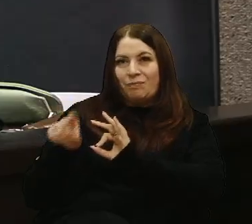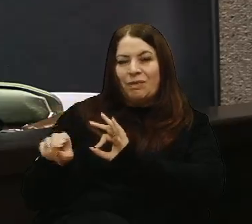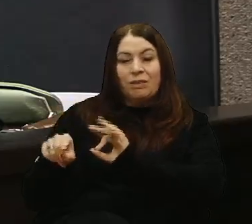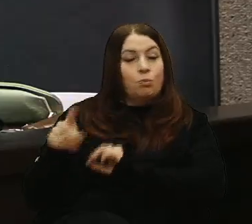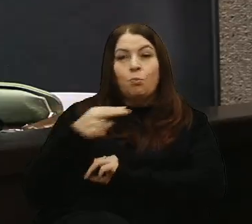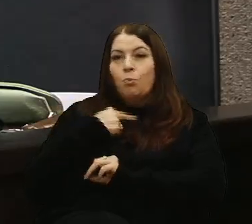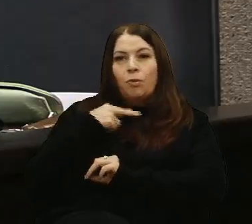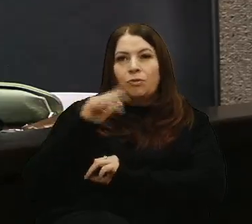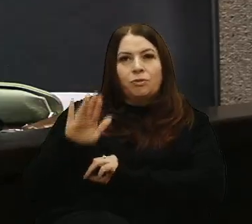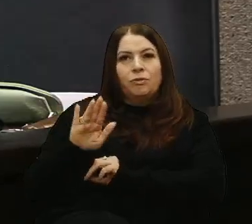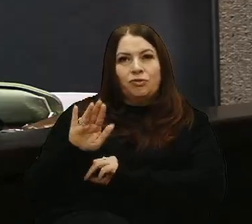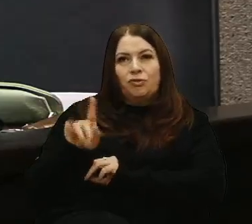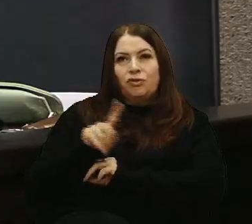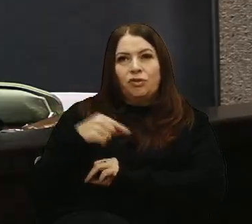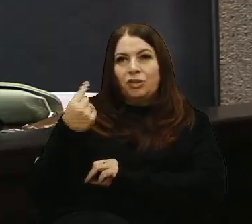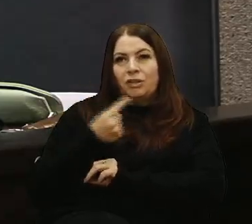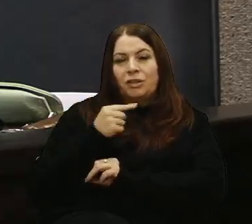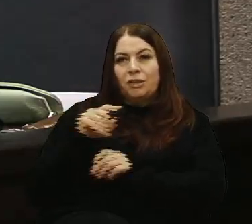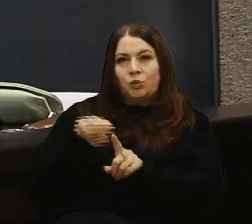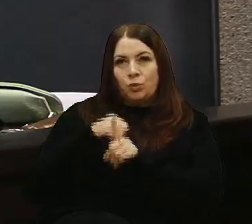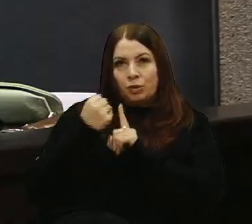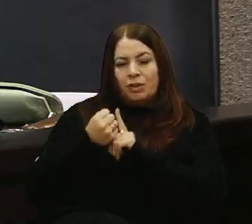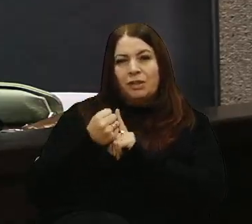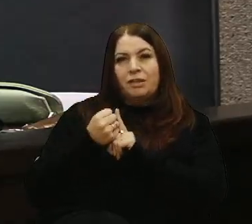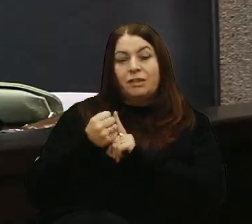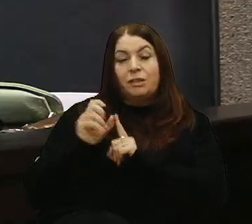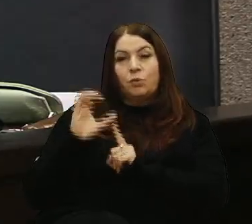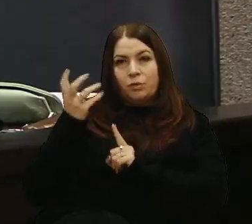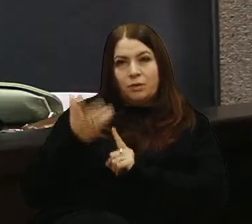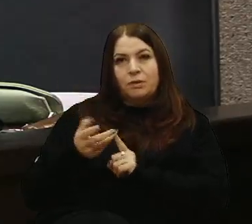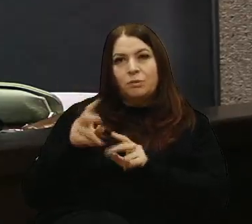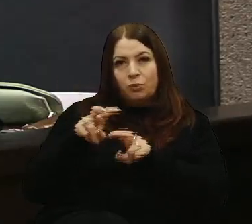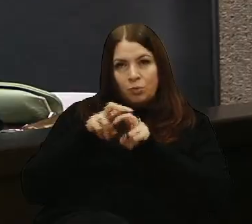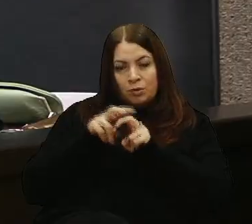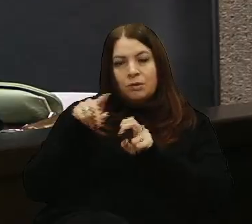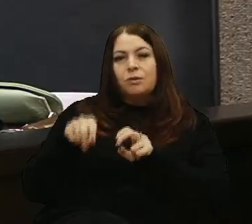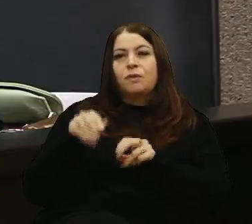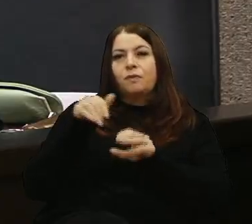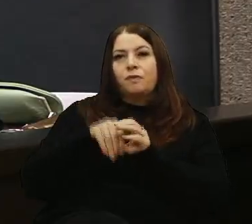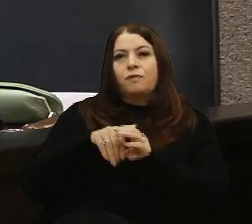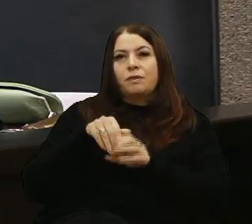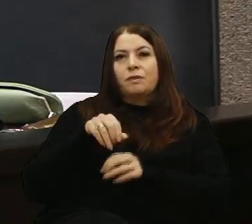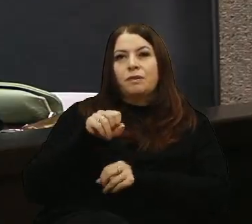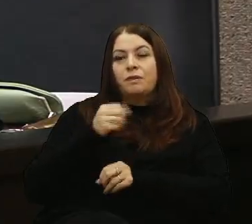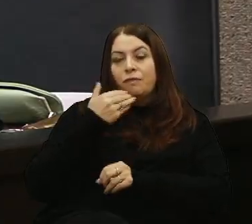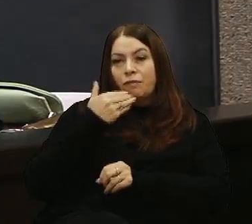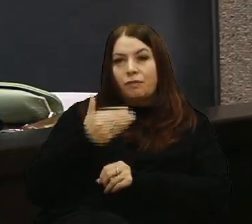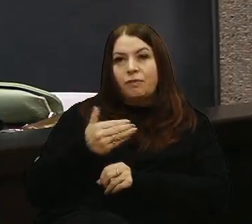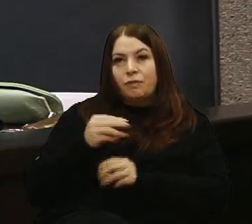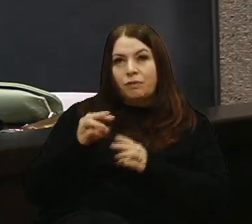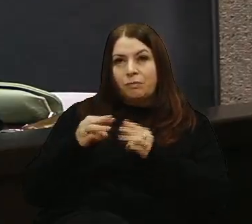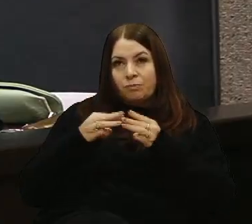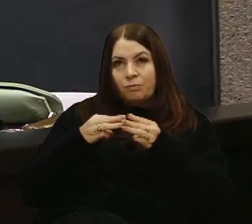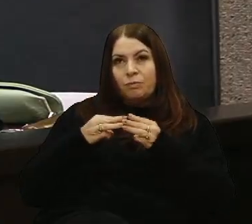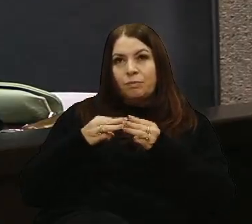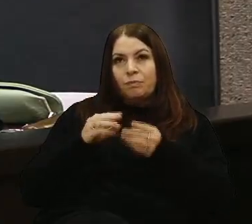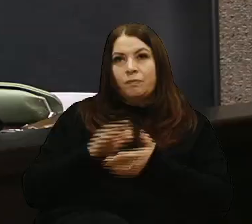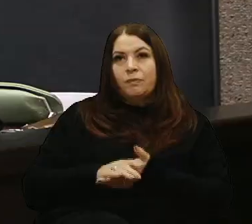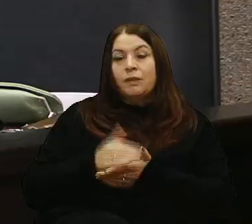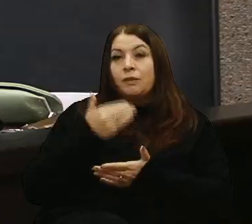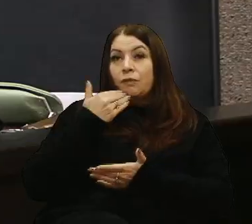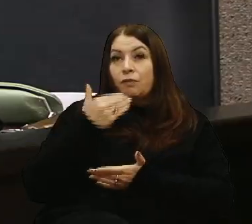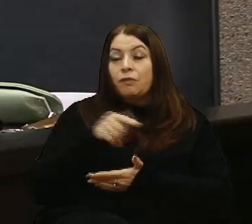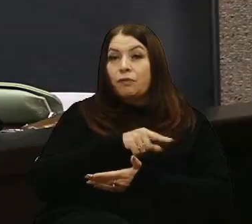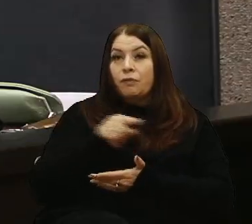não pode deixar que na nossa sociedade isso aconteça. Então, por este motivo, vou votar favorável à moção e sou a